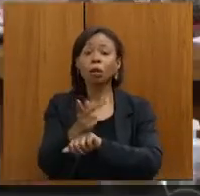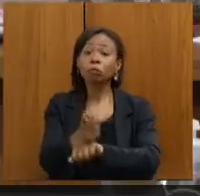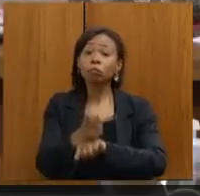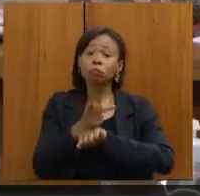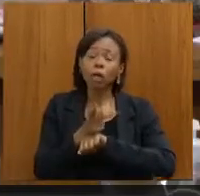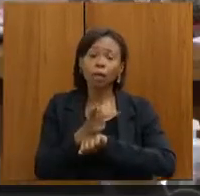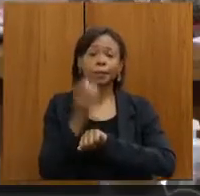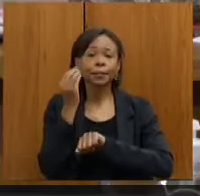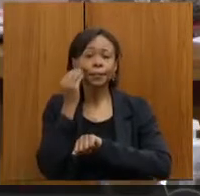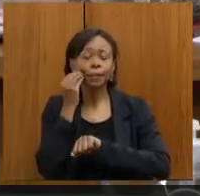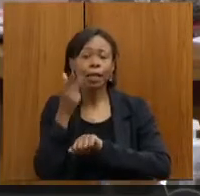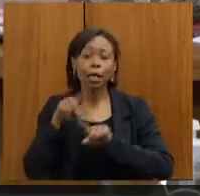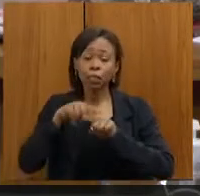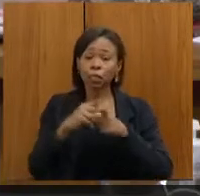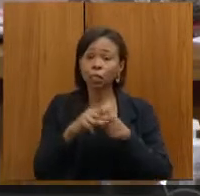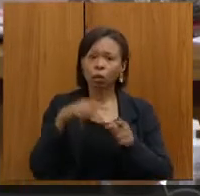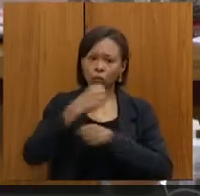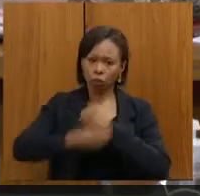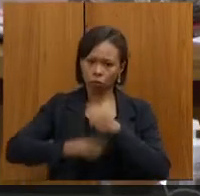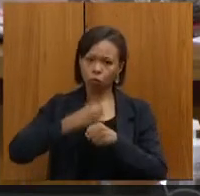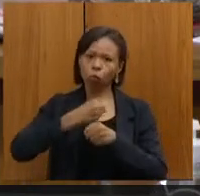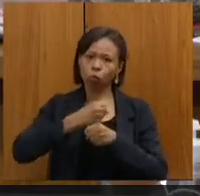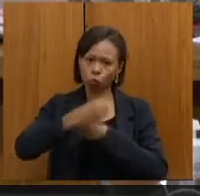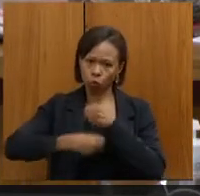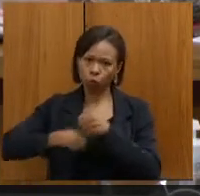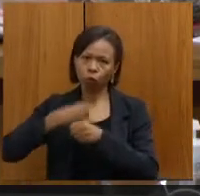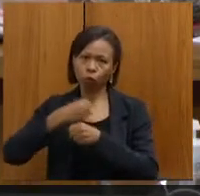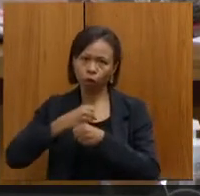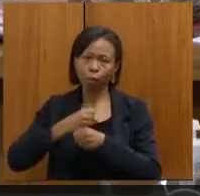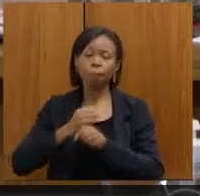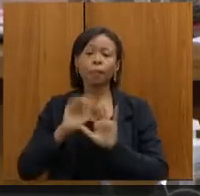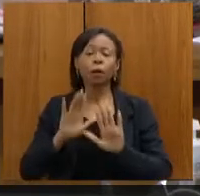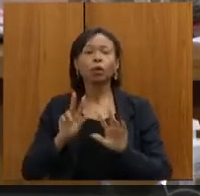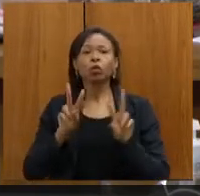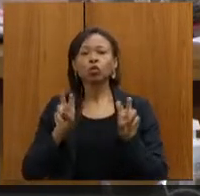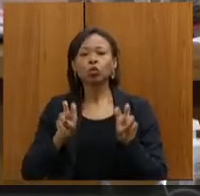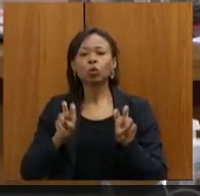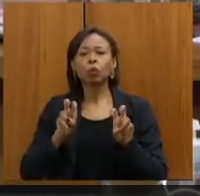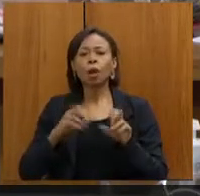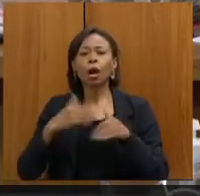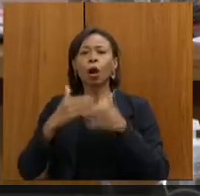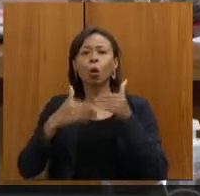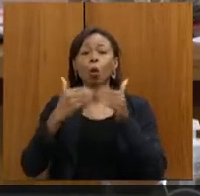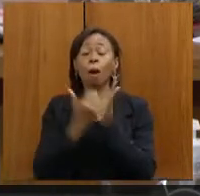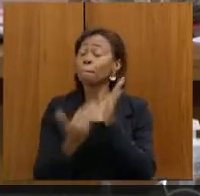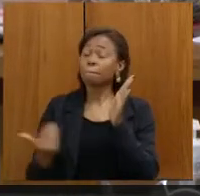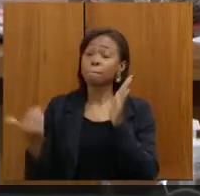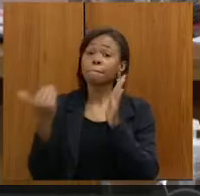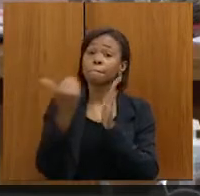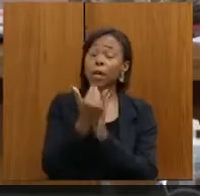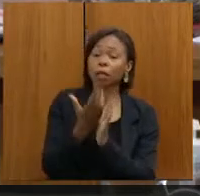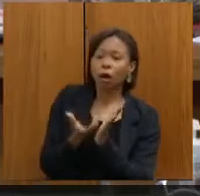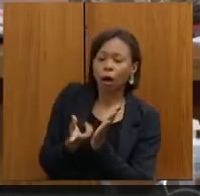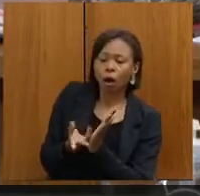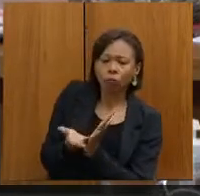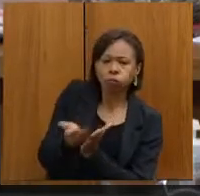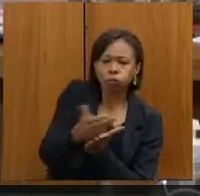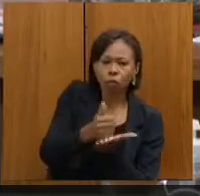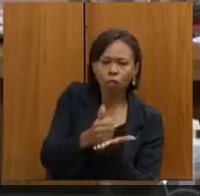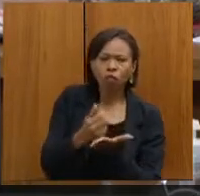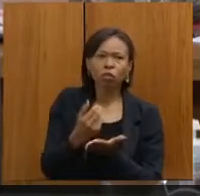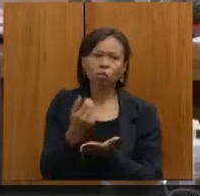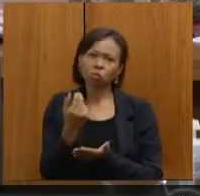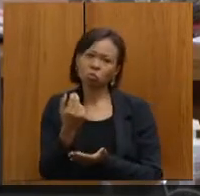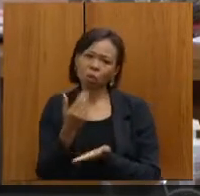esse a revisão anual é correlação aumenta arrecadação Se possível com a parcela restante